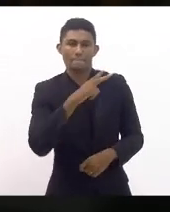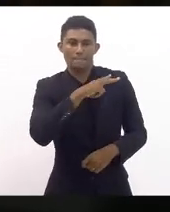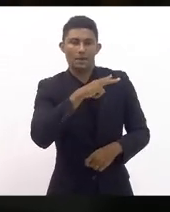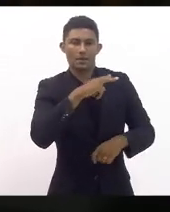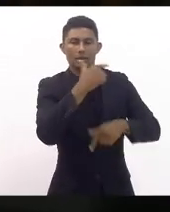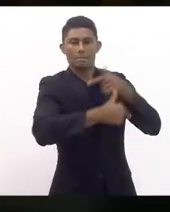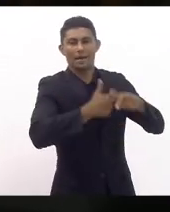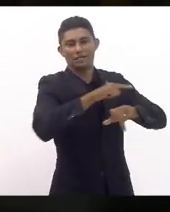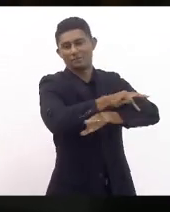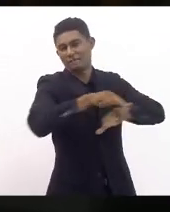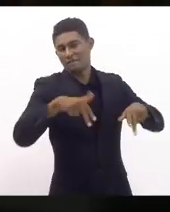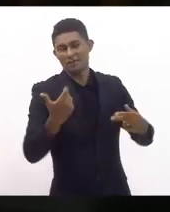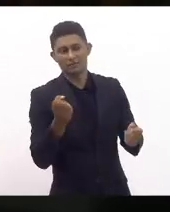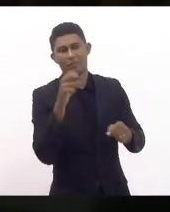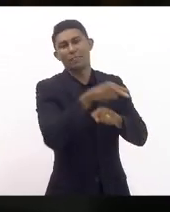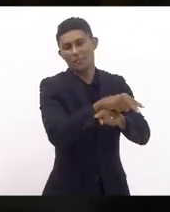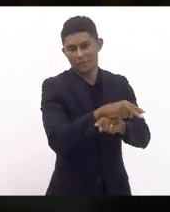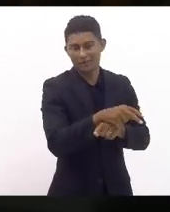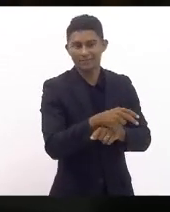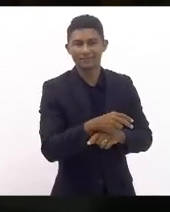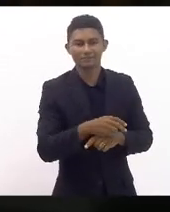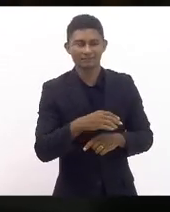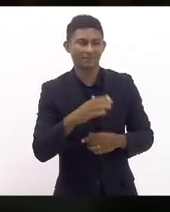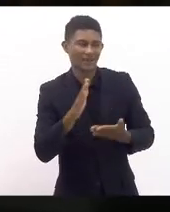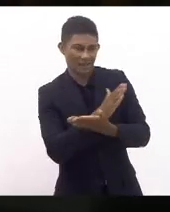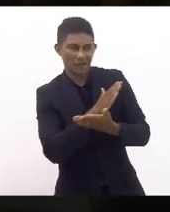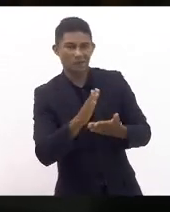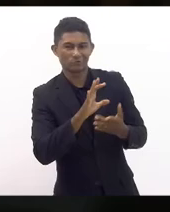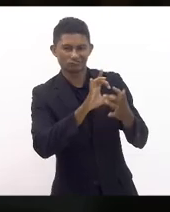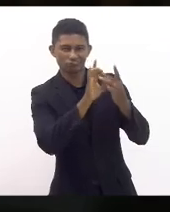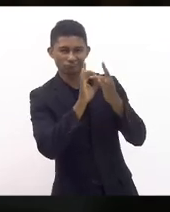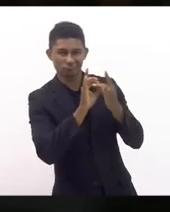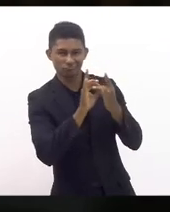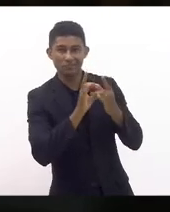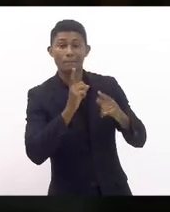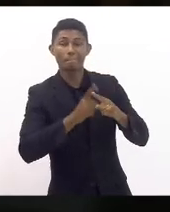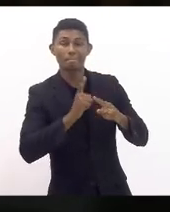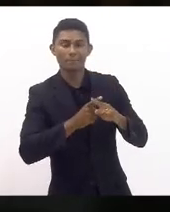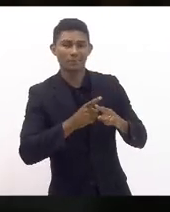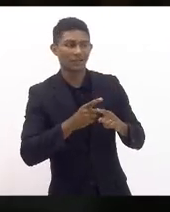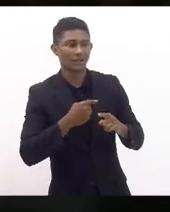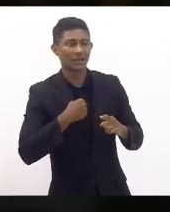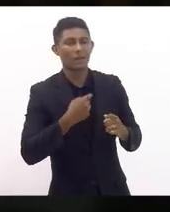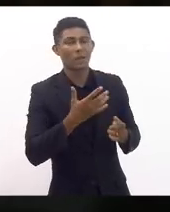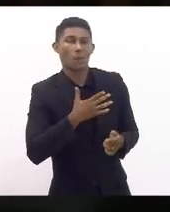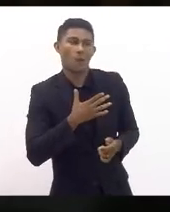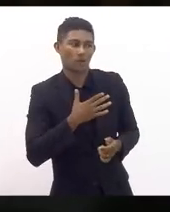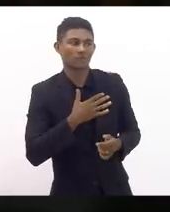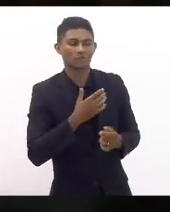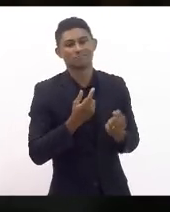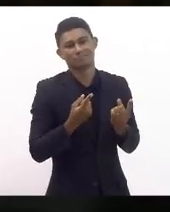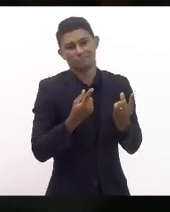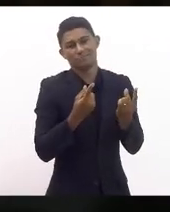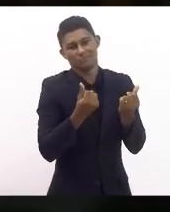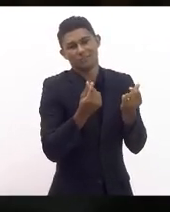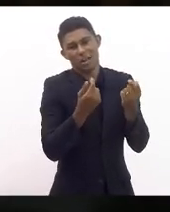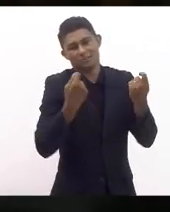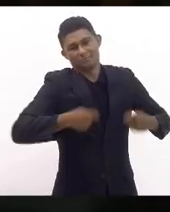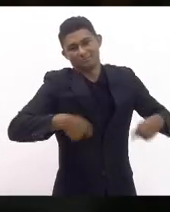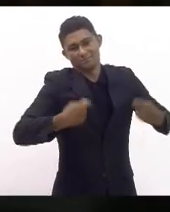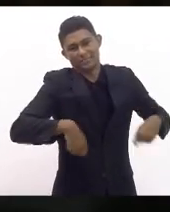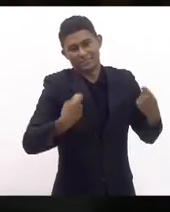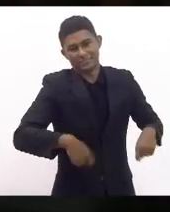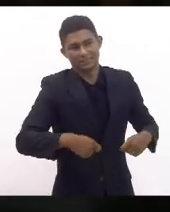sócios, Rosângela, Luciano, porque eu preciso ganhar dinheiro, e ganho mais dinheiro na